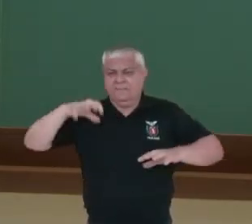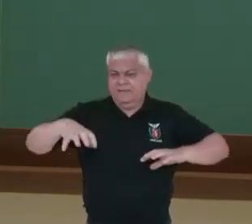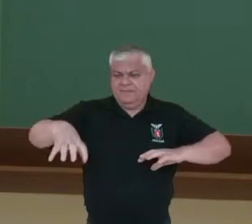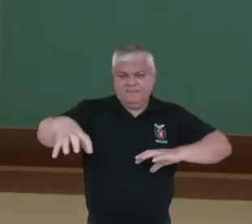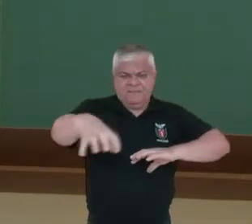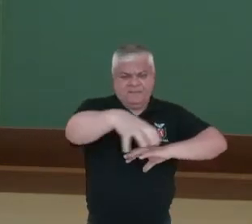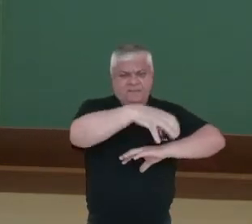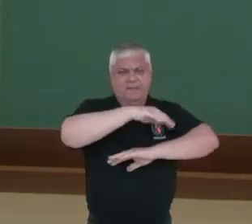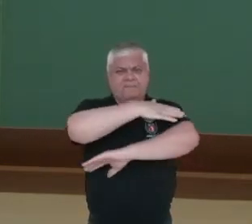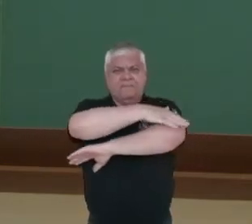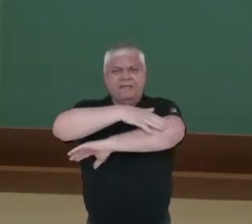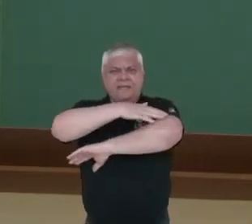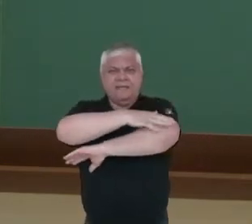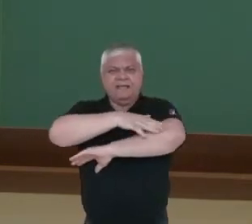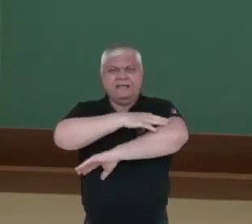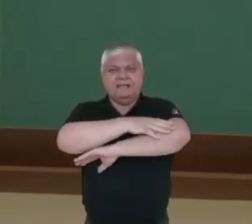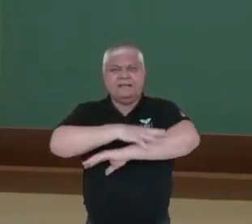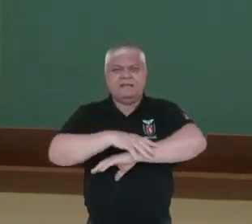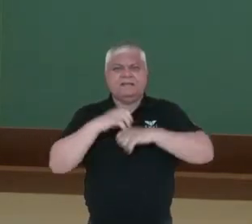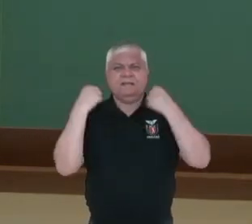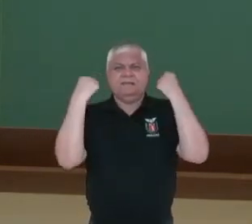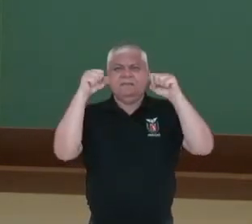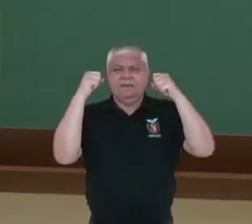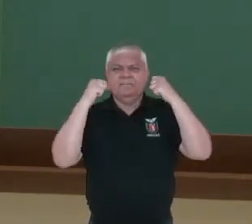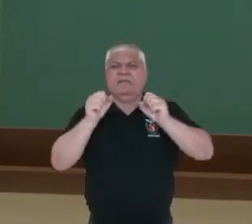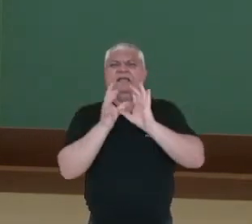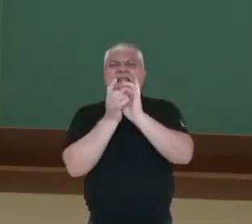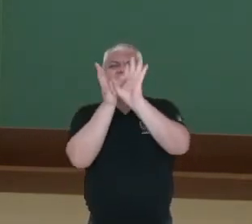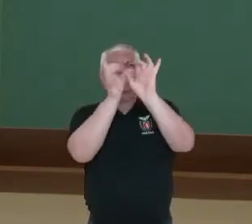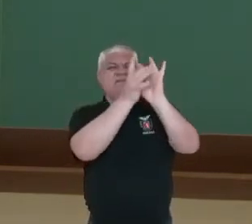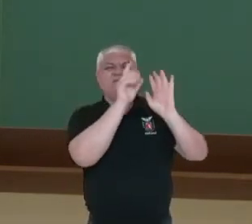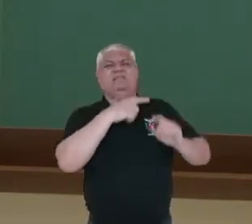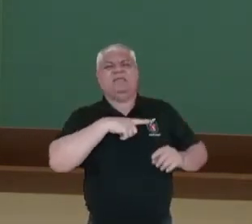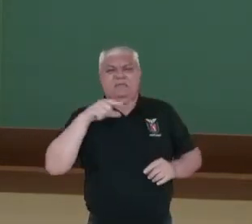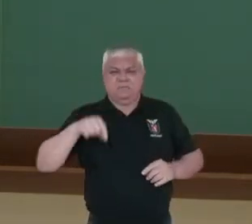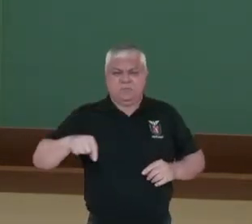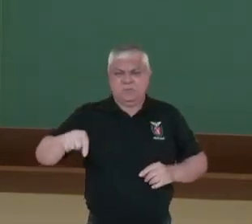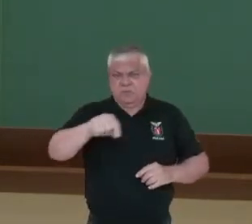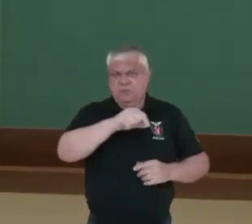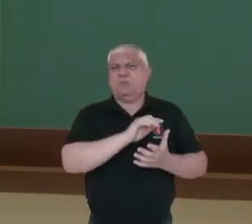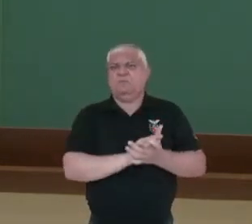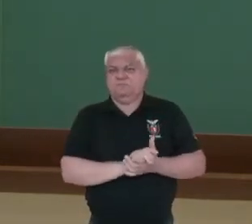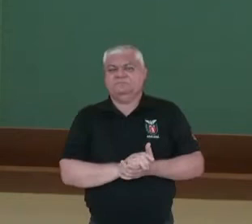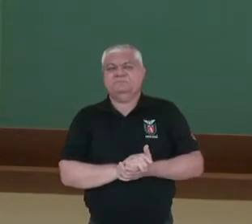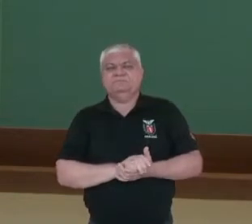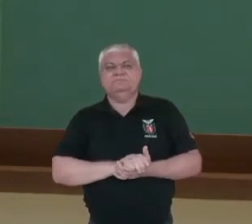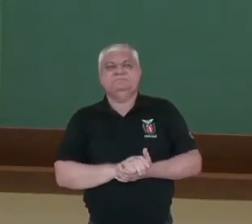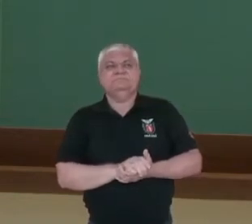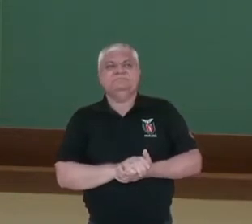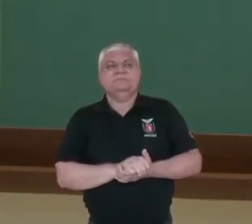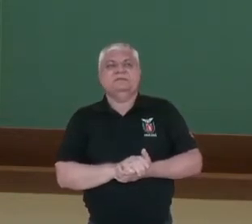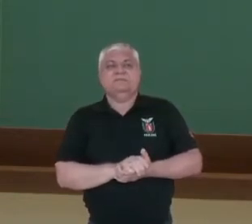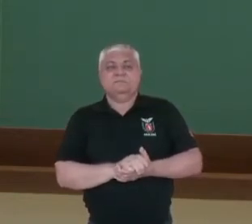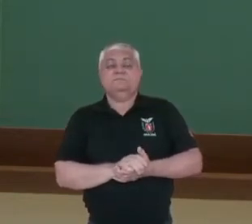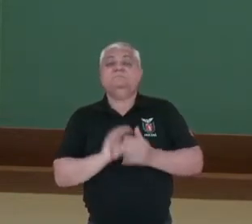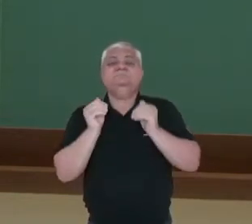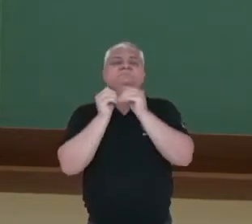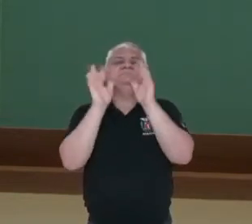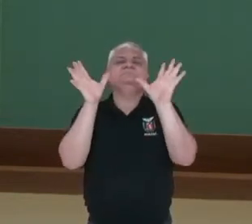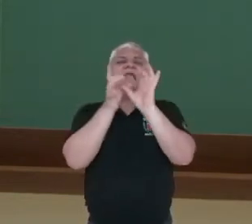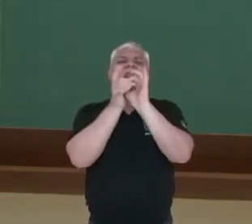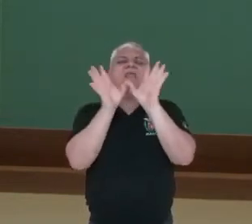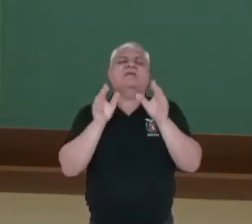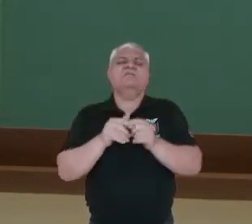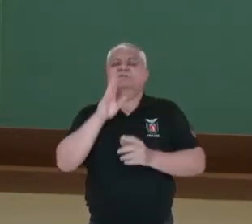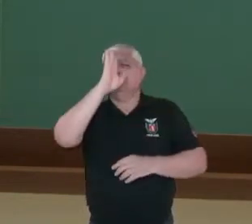academias fechadas né que tem ali vários vários pontos aqui né são pagas também academias ao ar livre normalmente